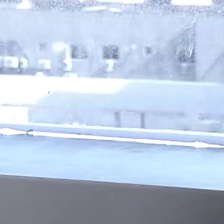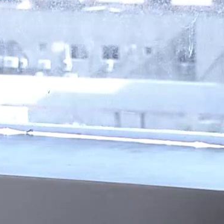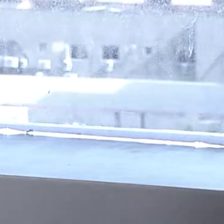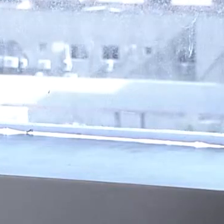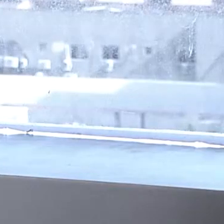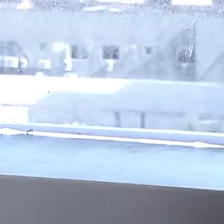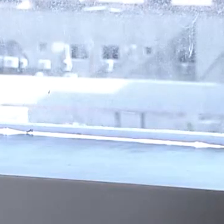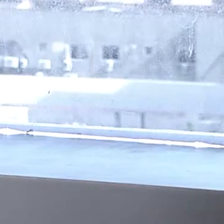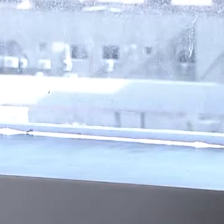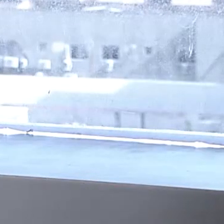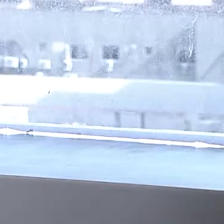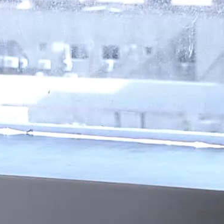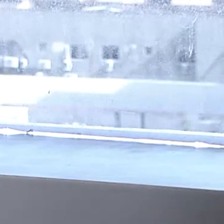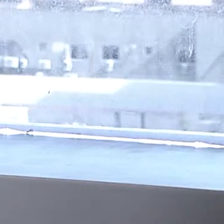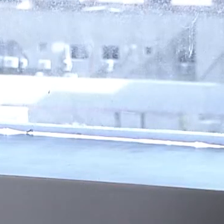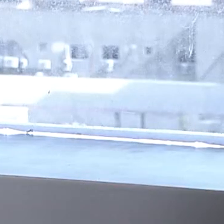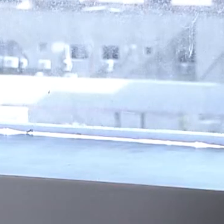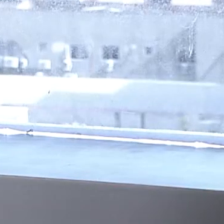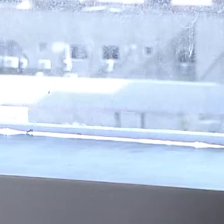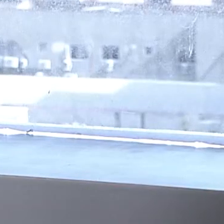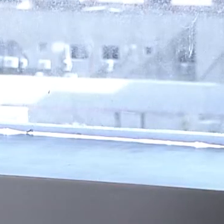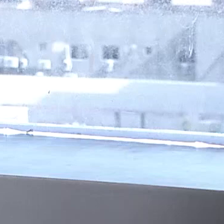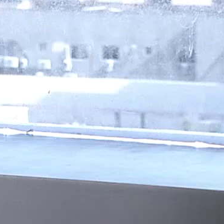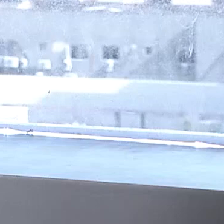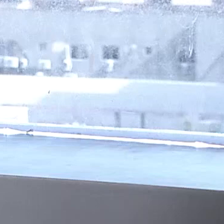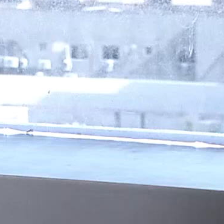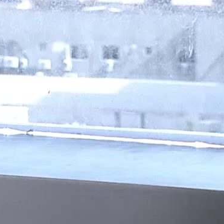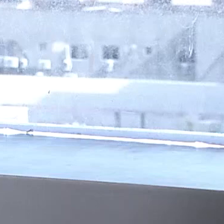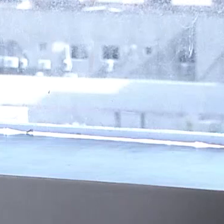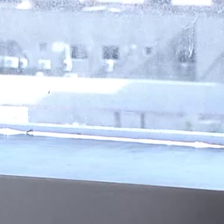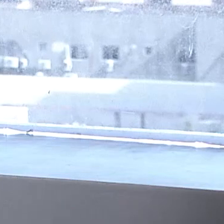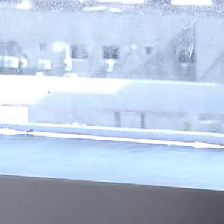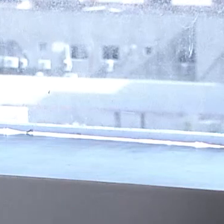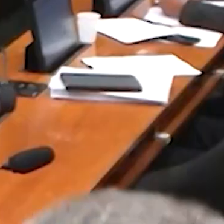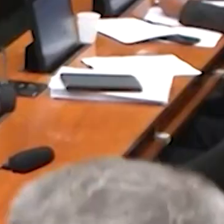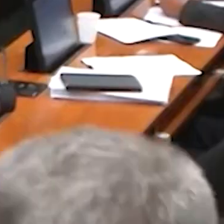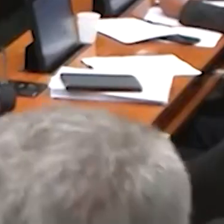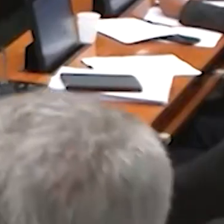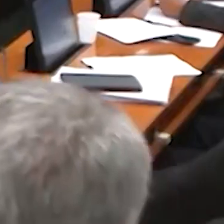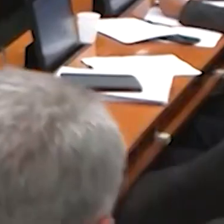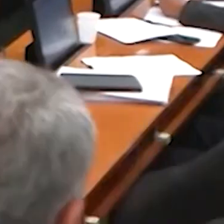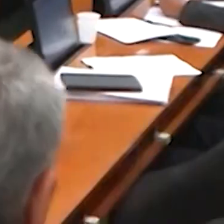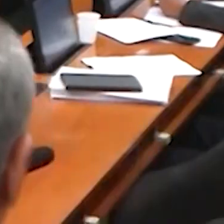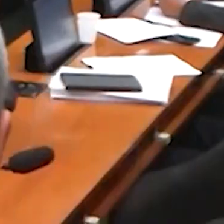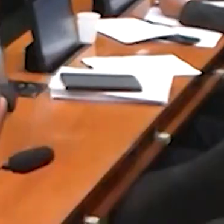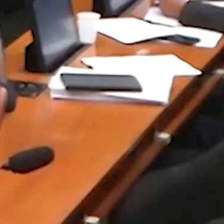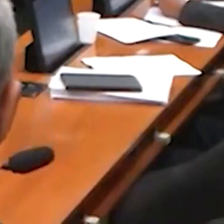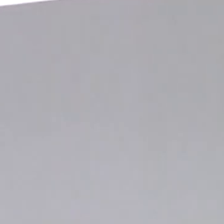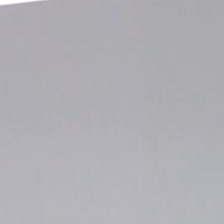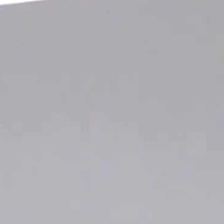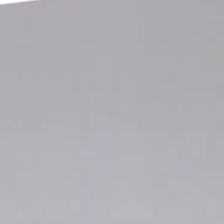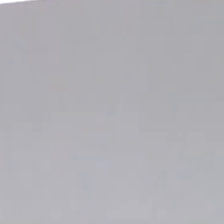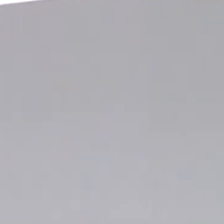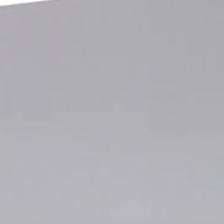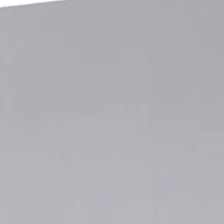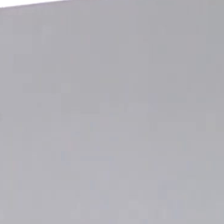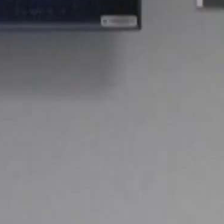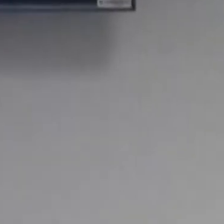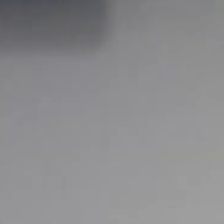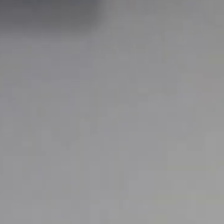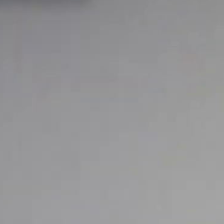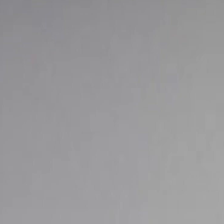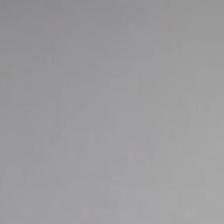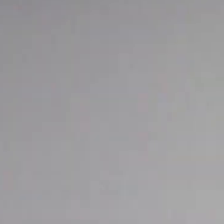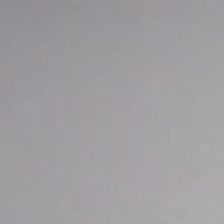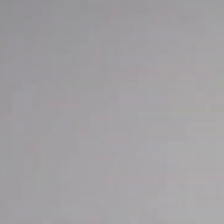Olá, bom dia. Camilo Santana assume o Ministério da Educação. Projeto de lei quer garantir a redução do período para que